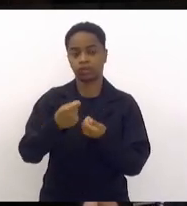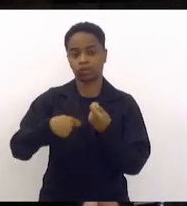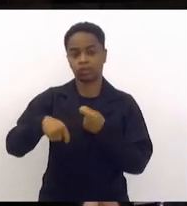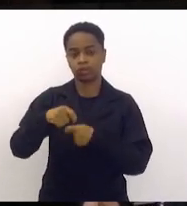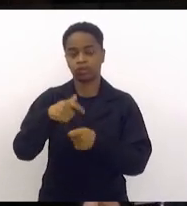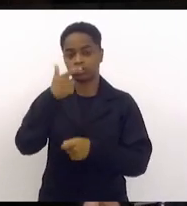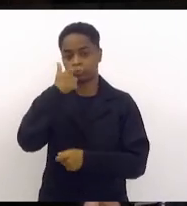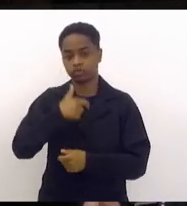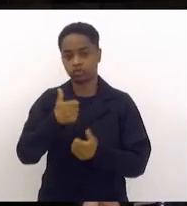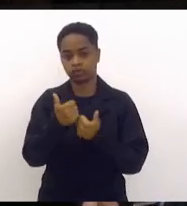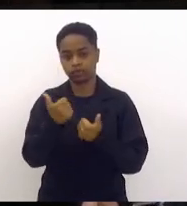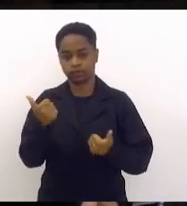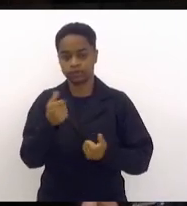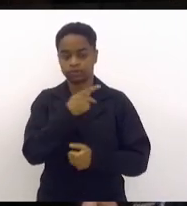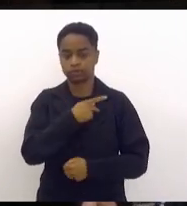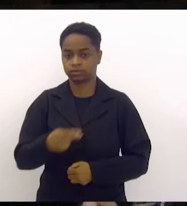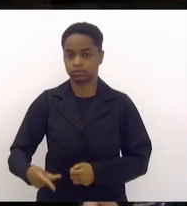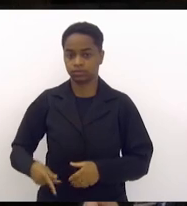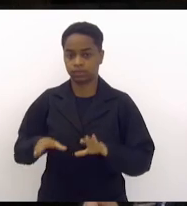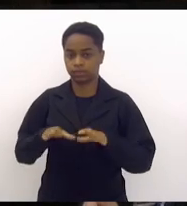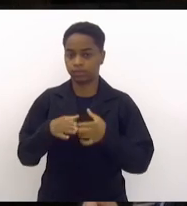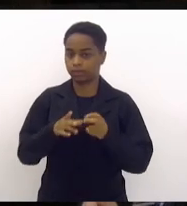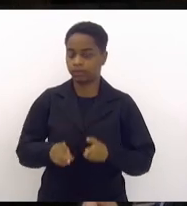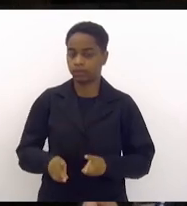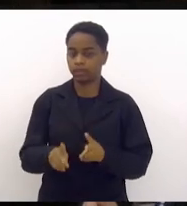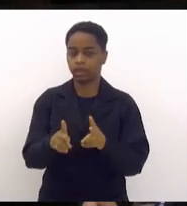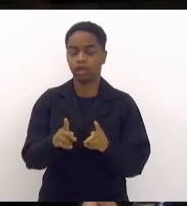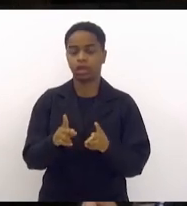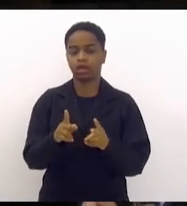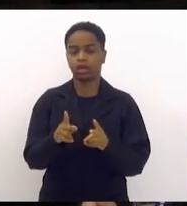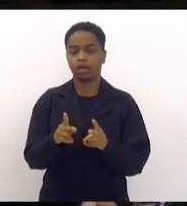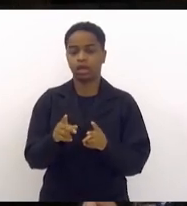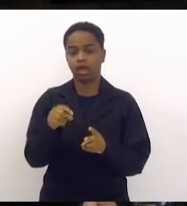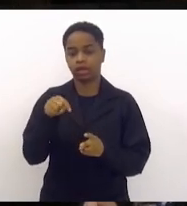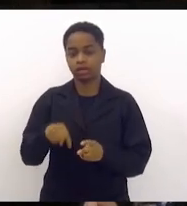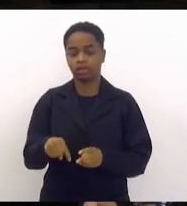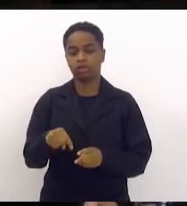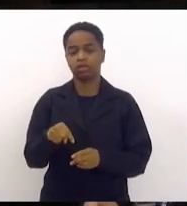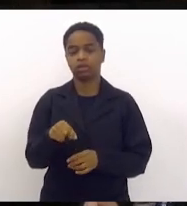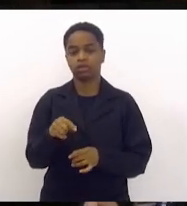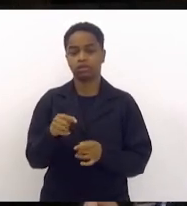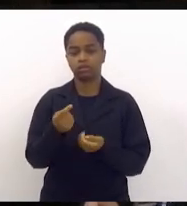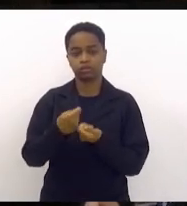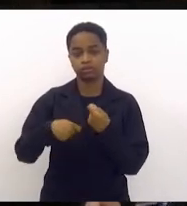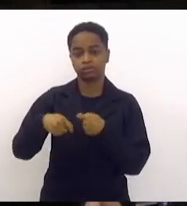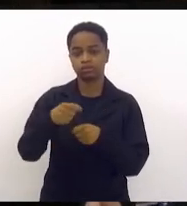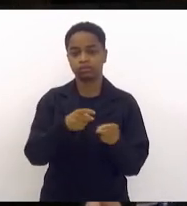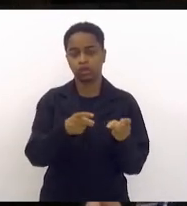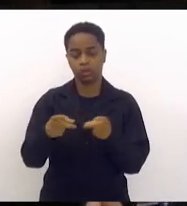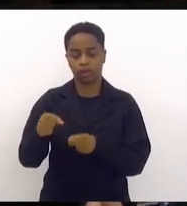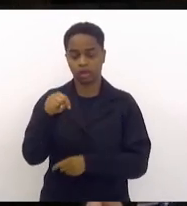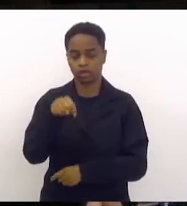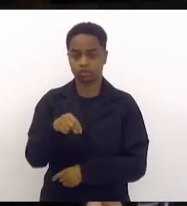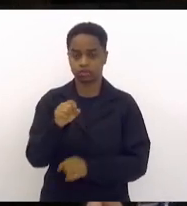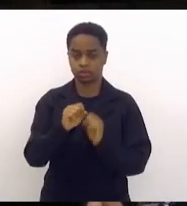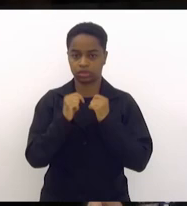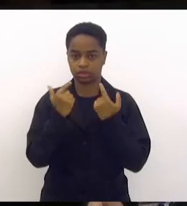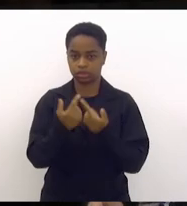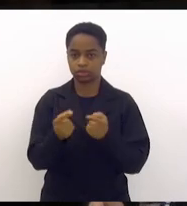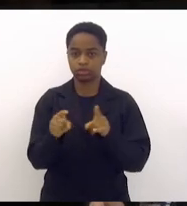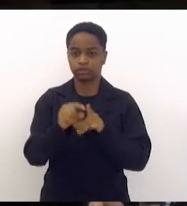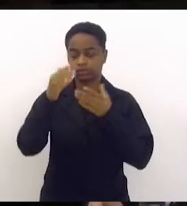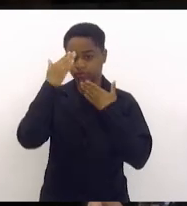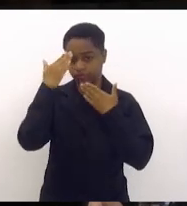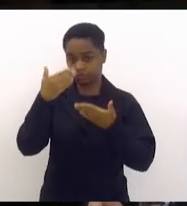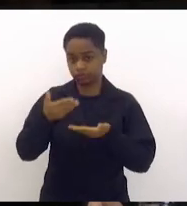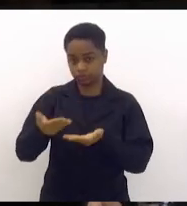sou vice-presidente da comissão perman de Economia Indústria e Comércio desta casa e aí quero aqui né agradecer também o